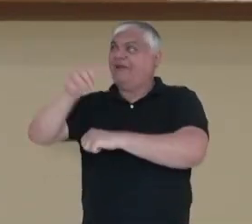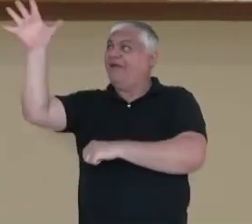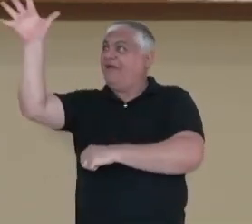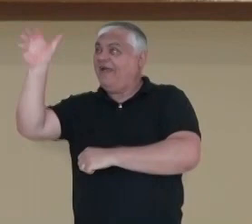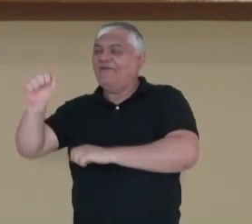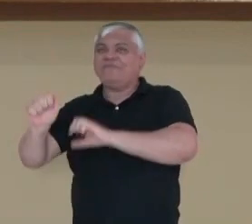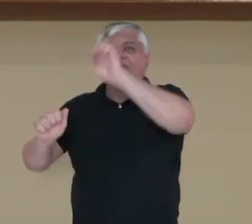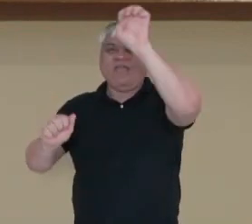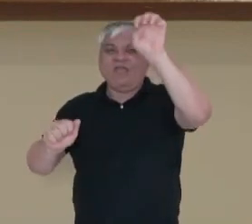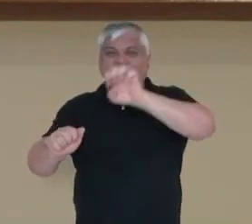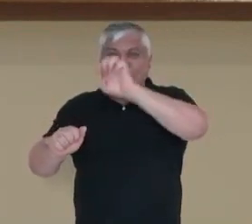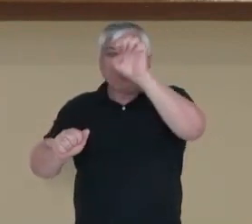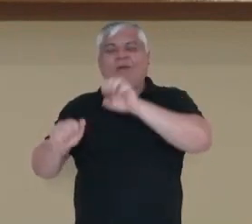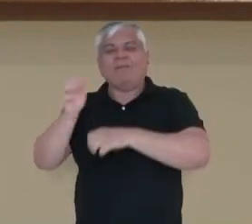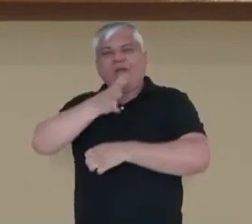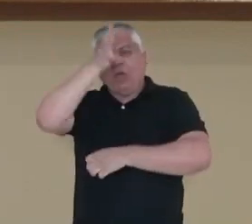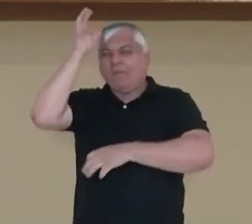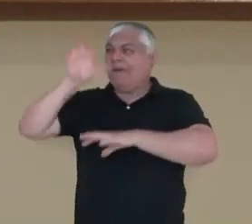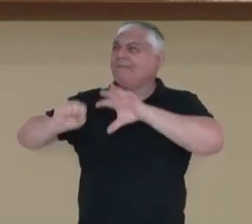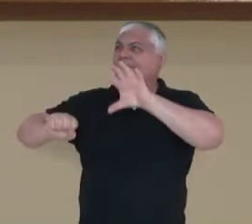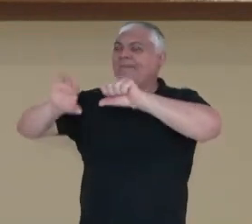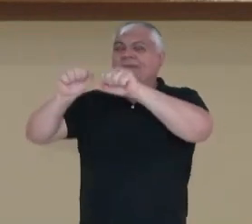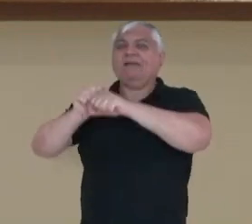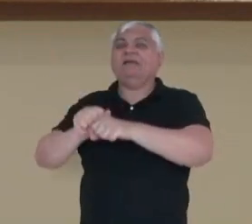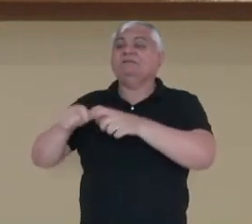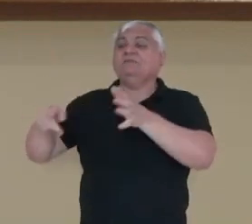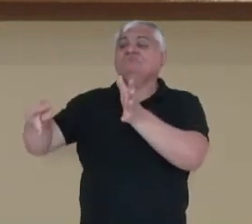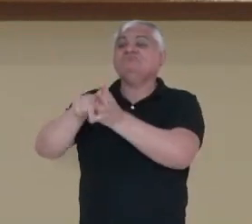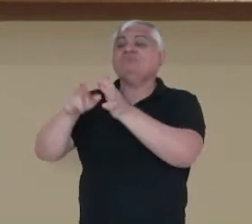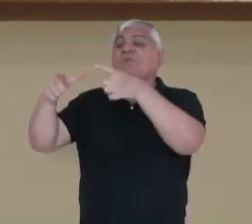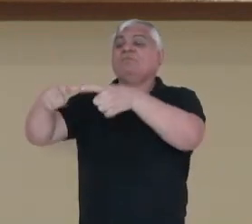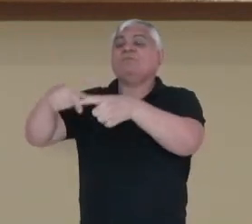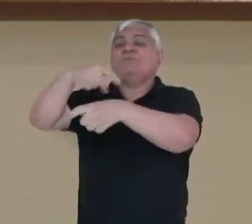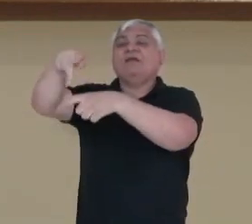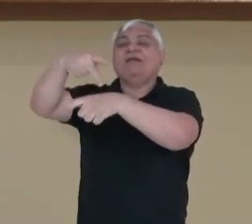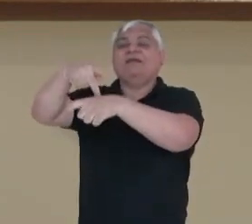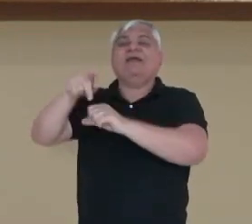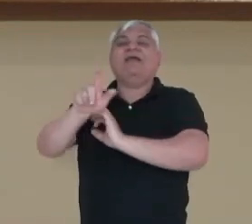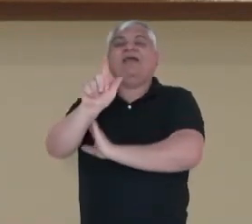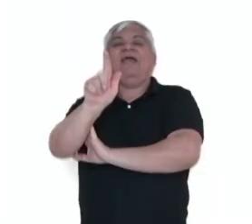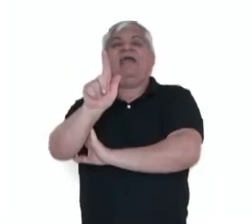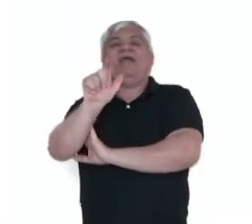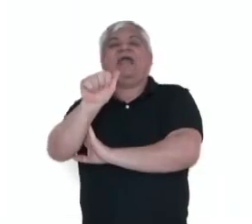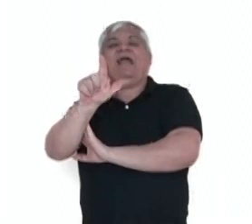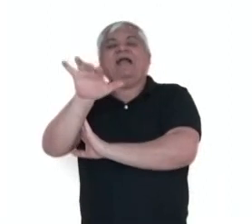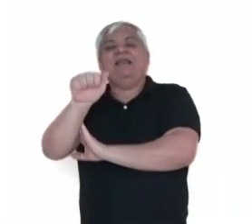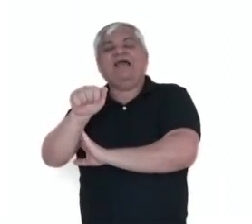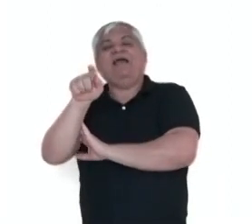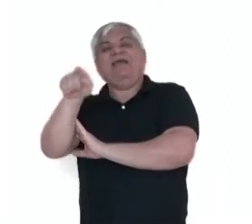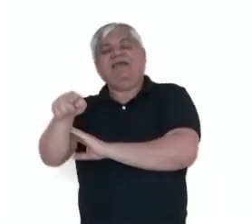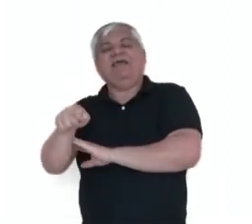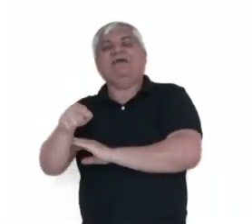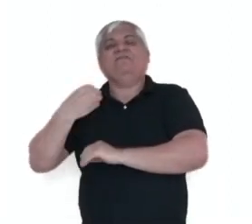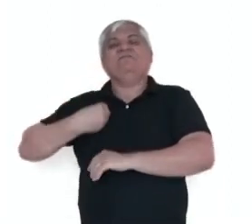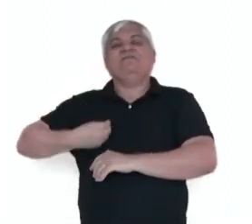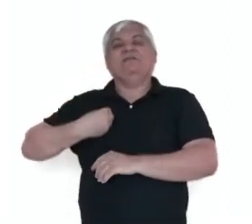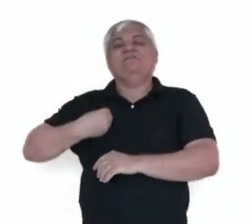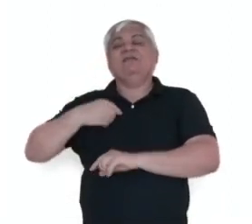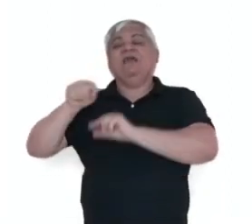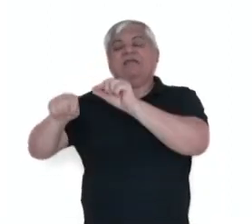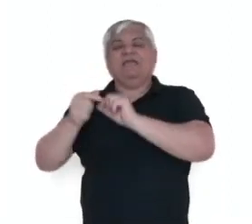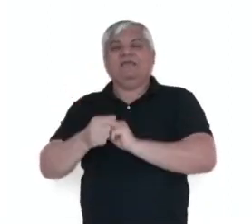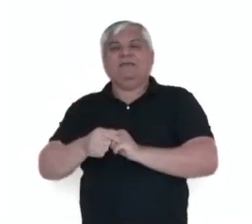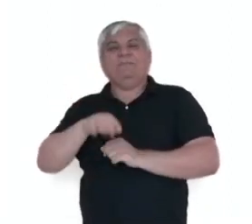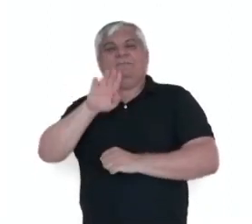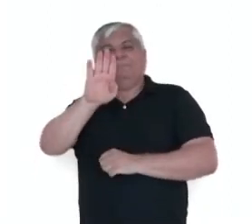europeu, e dentre eles tinha então o território aqui da Gália, que ele era habitado pelos belgas, que era uma